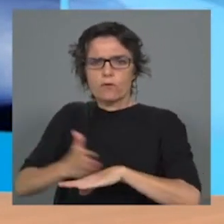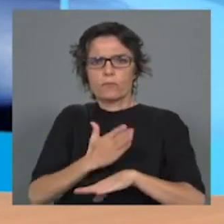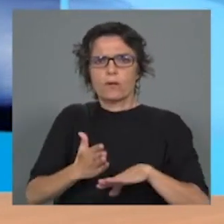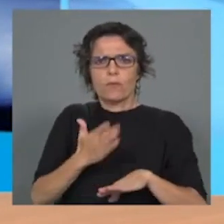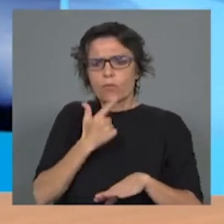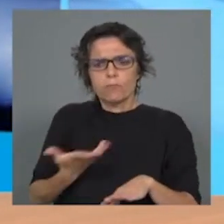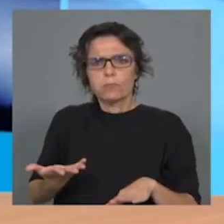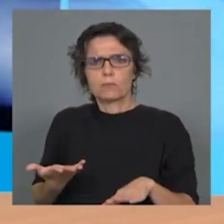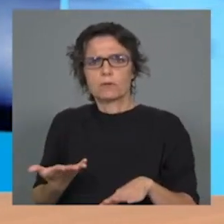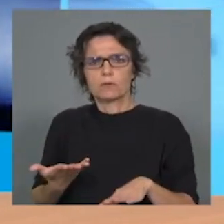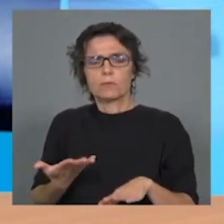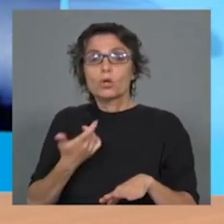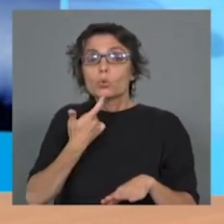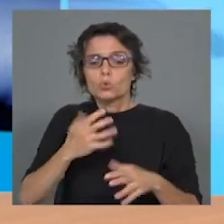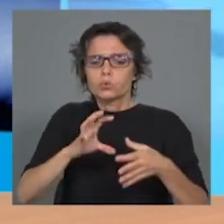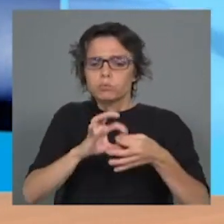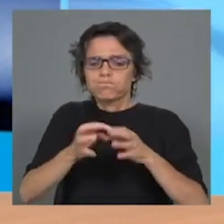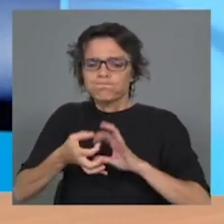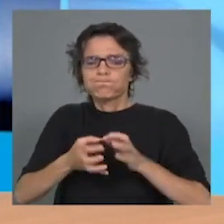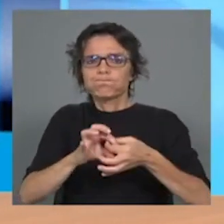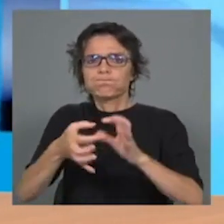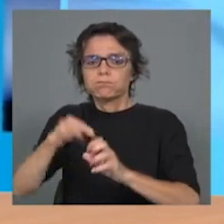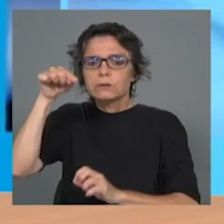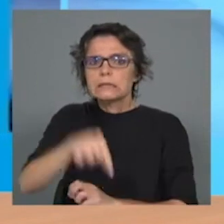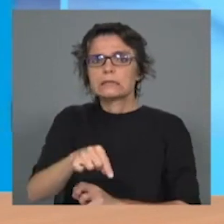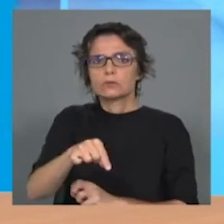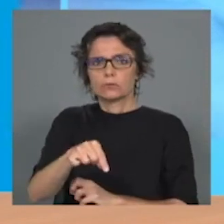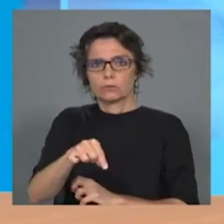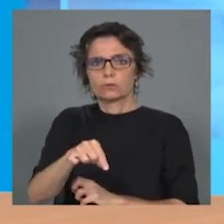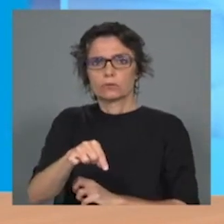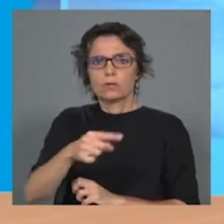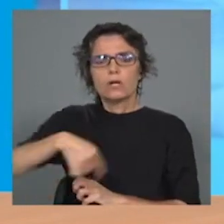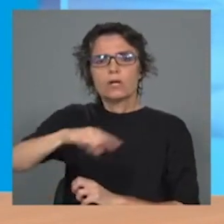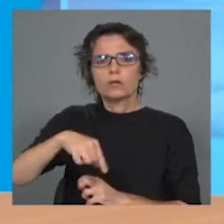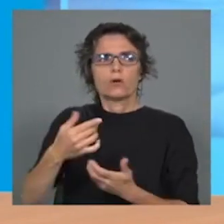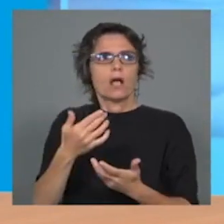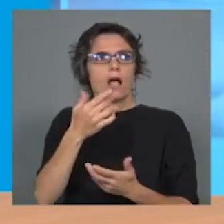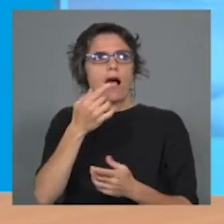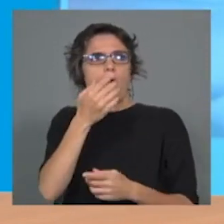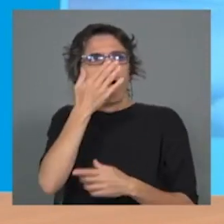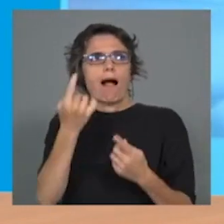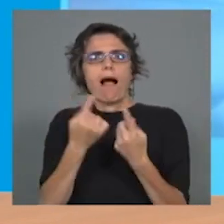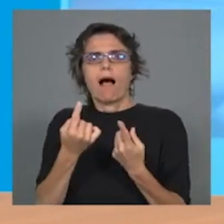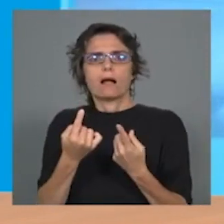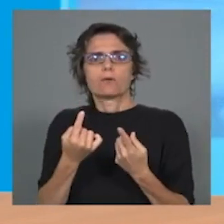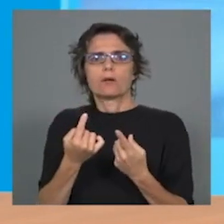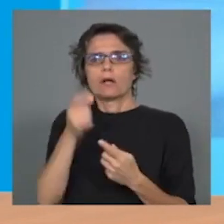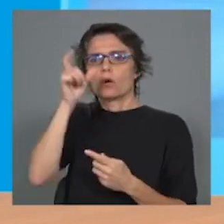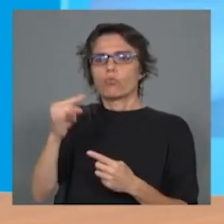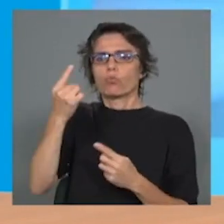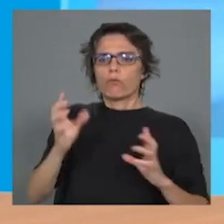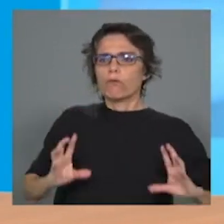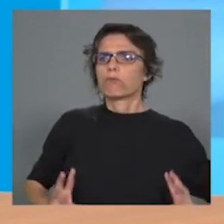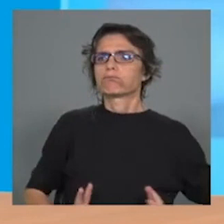está só, e que nós constituímos todos uma espécie de corpo que se vai desenvolvendo e que